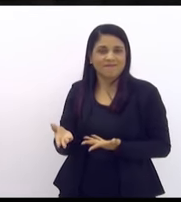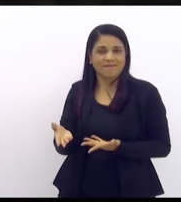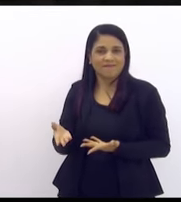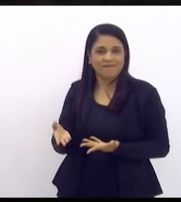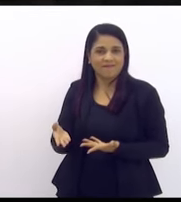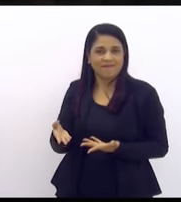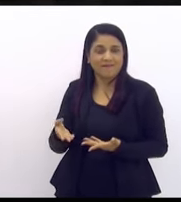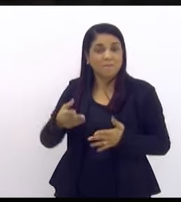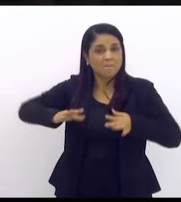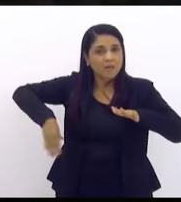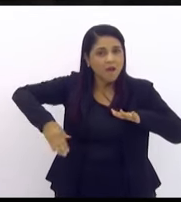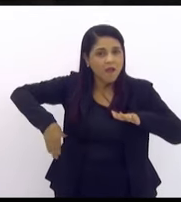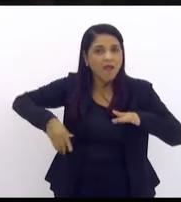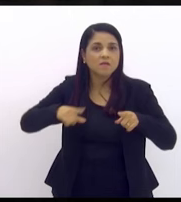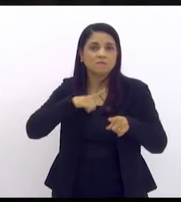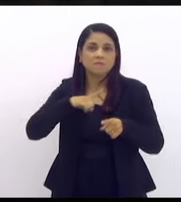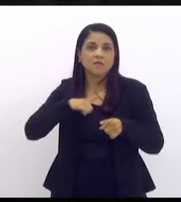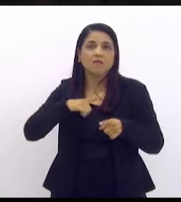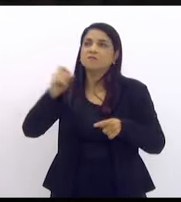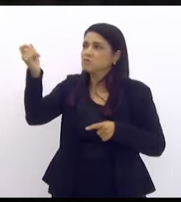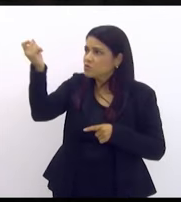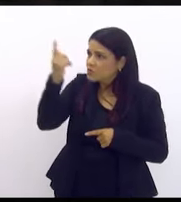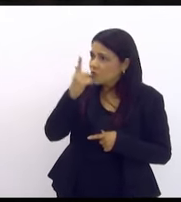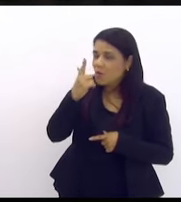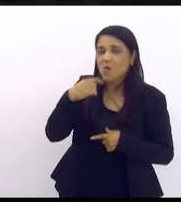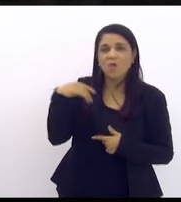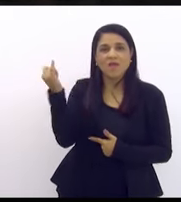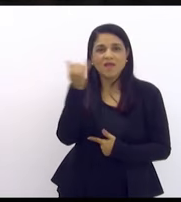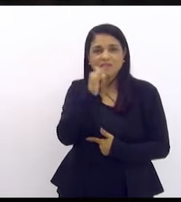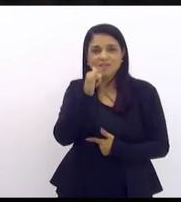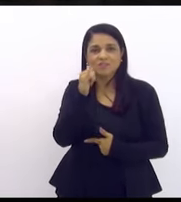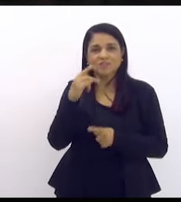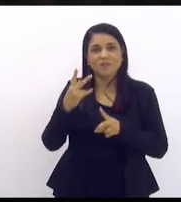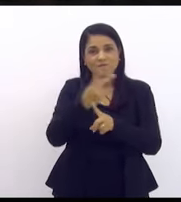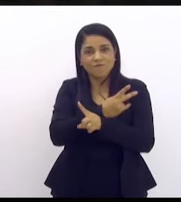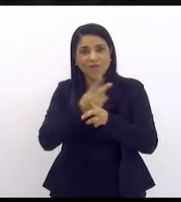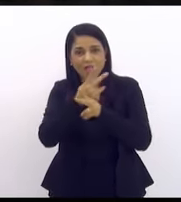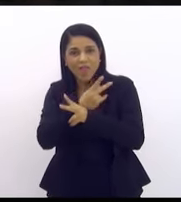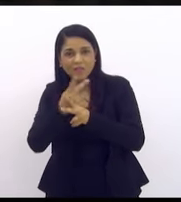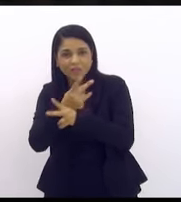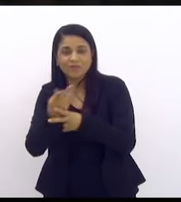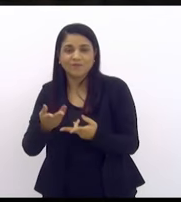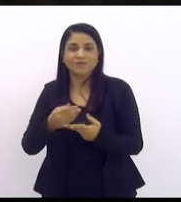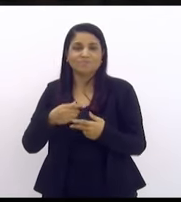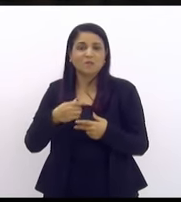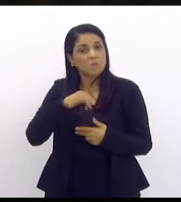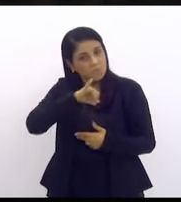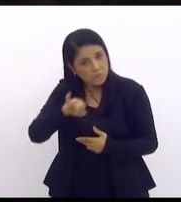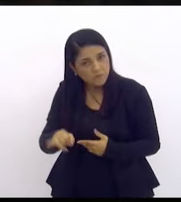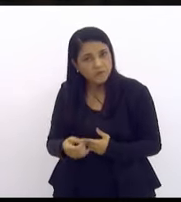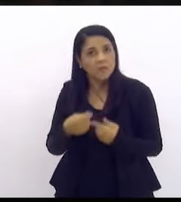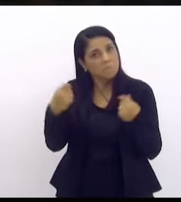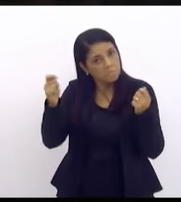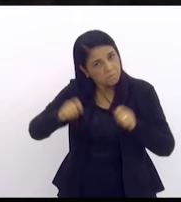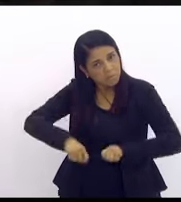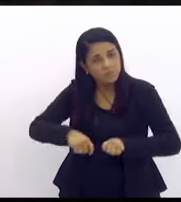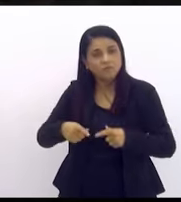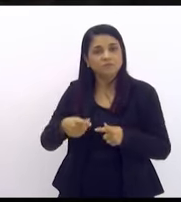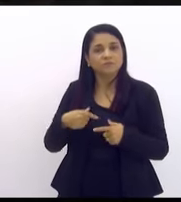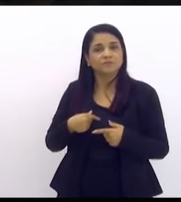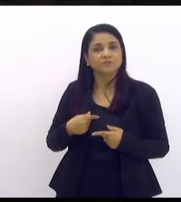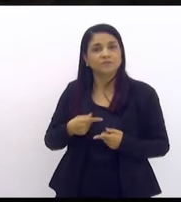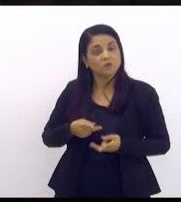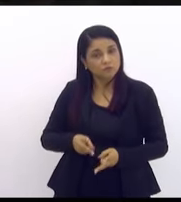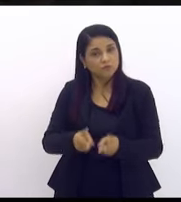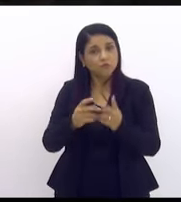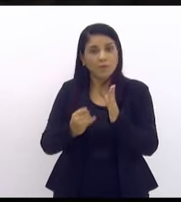As nossas praias são bunker de produção de energia eólica e isso é subaproveitado. Então, a gente segue